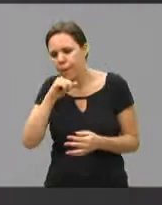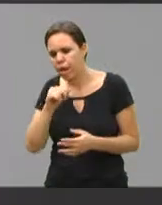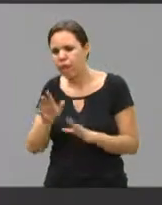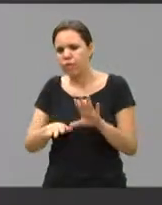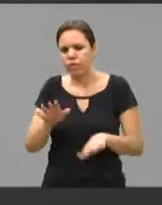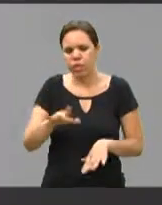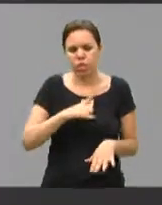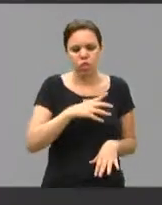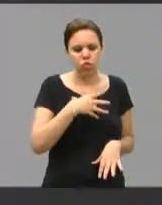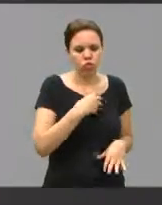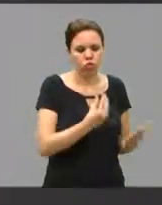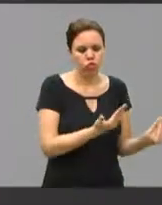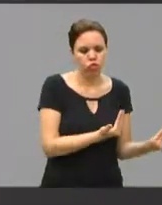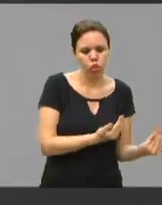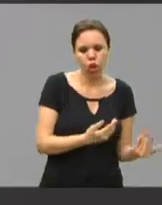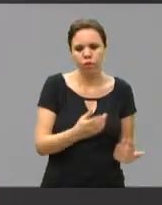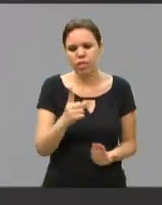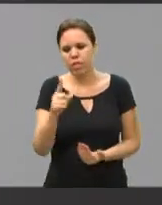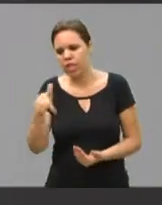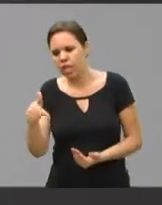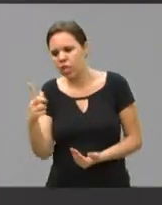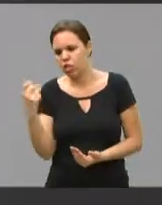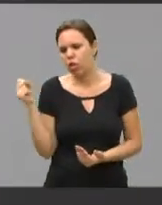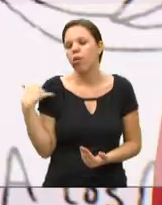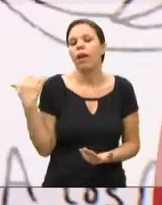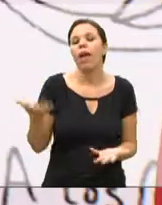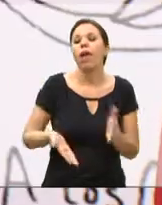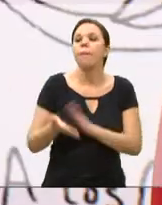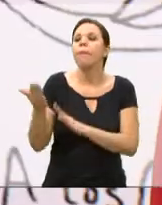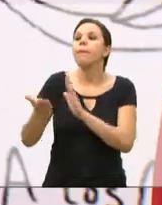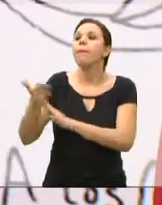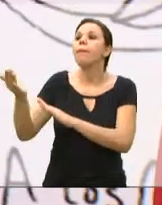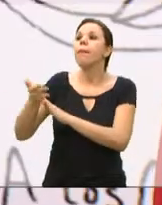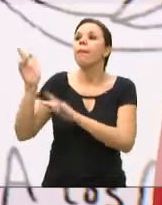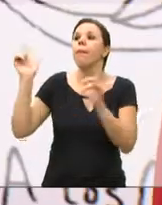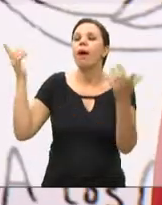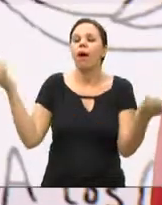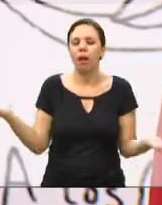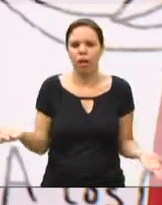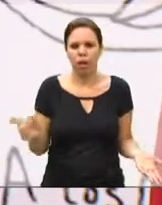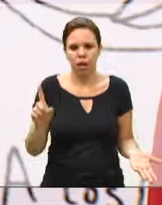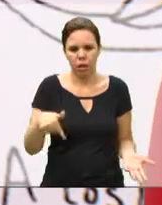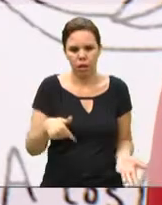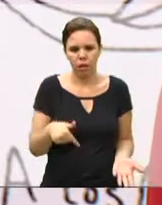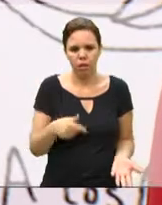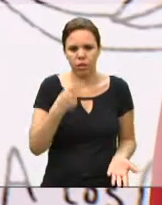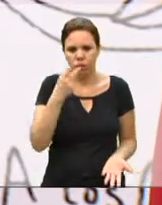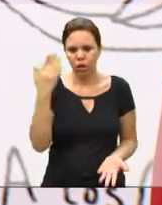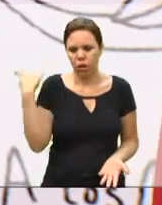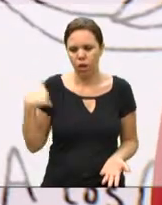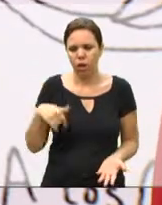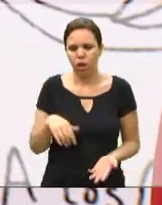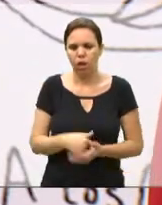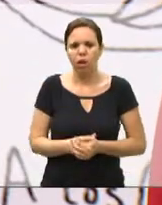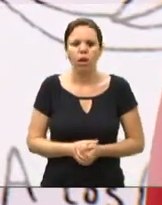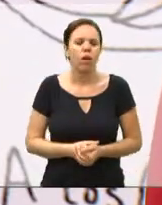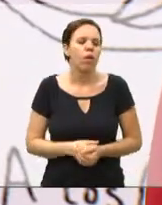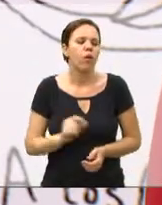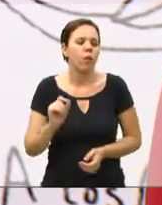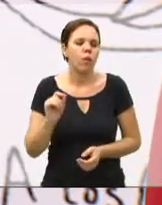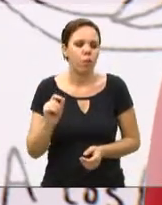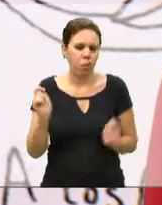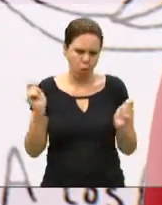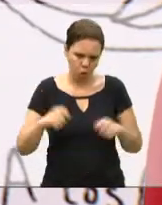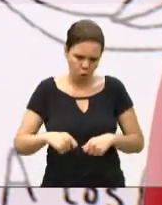de 16, 17, 18, quer sair, como é que faz? Sair é o que o Lego tinha falado agora há pouco.